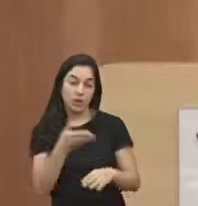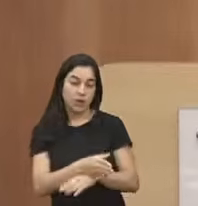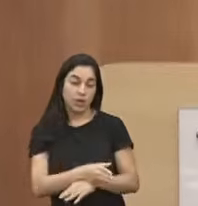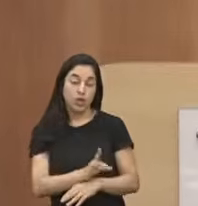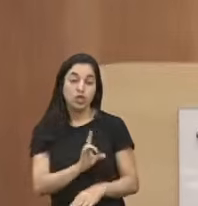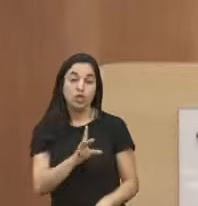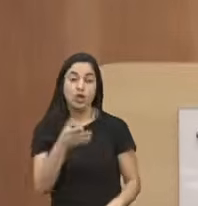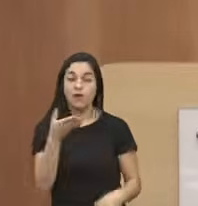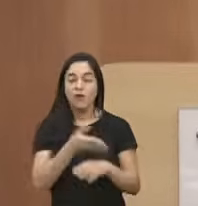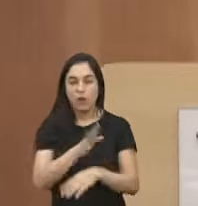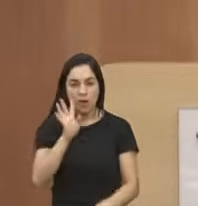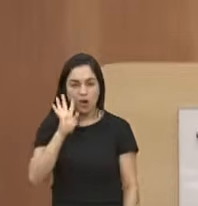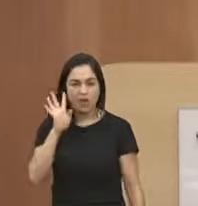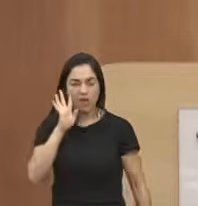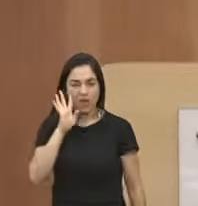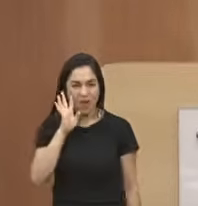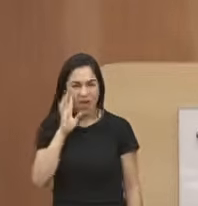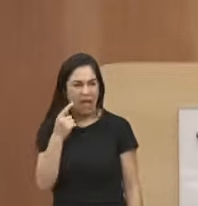ruim votar?